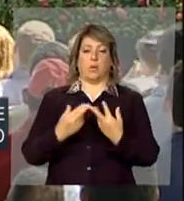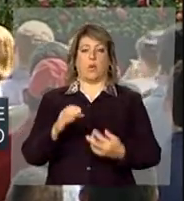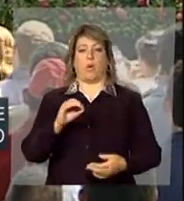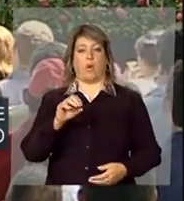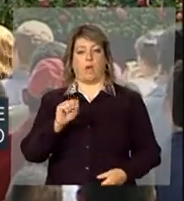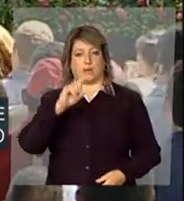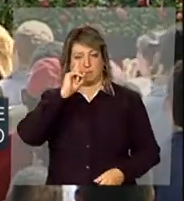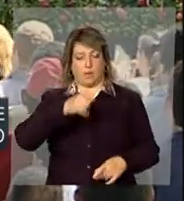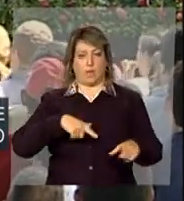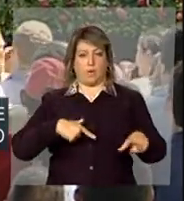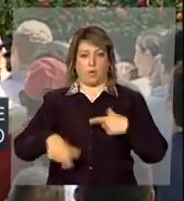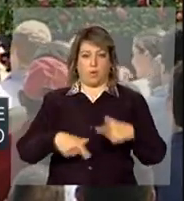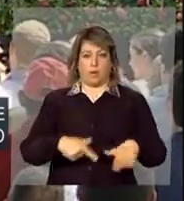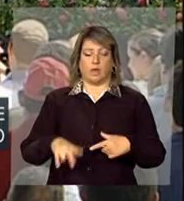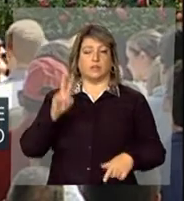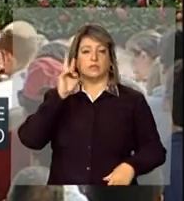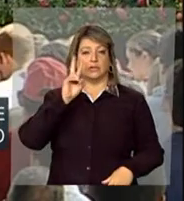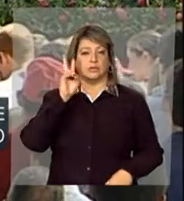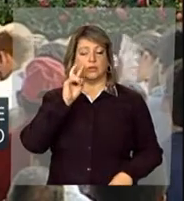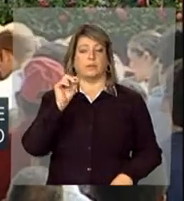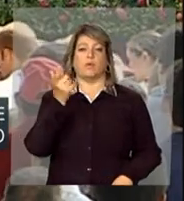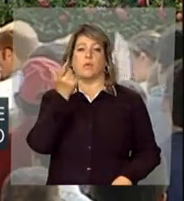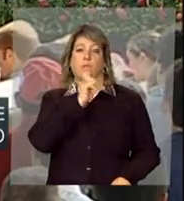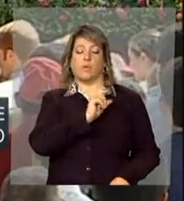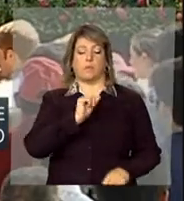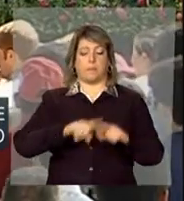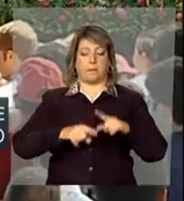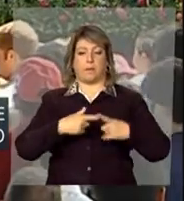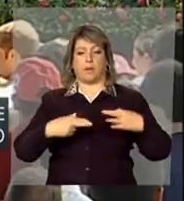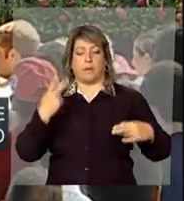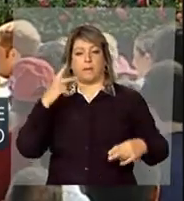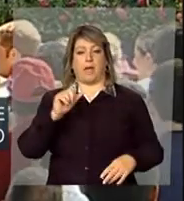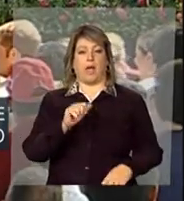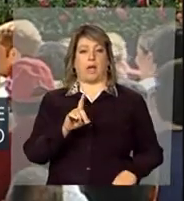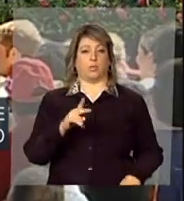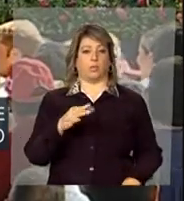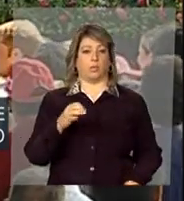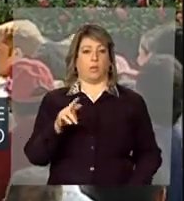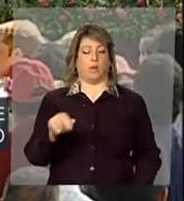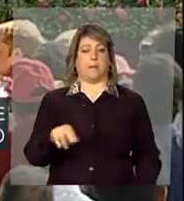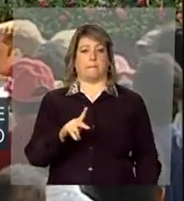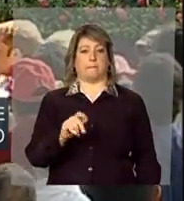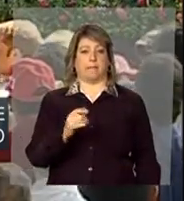de serviço relativa à aquisição de equipamentos para a adutora Padre Lira.